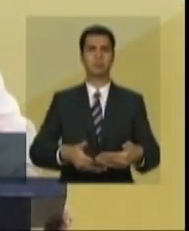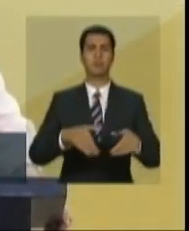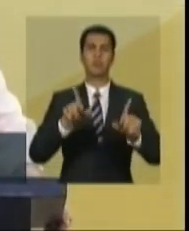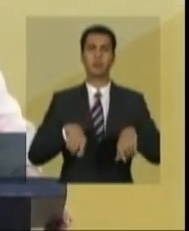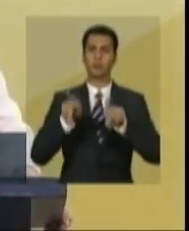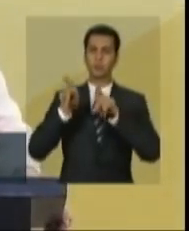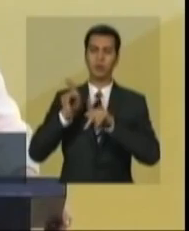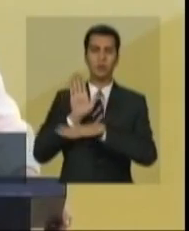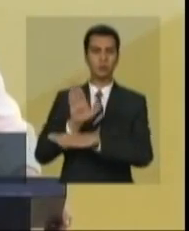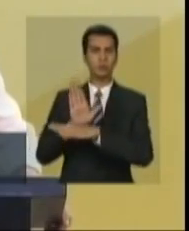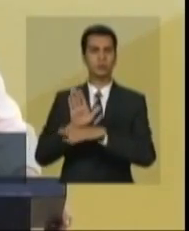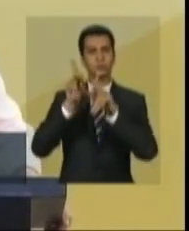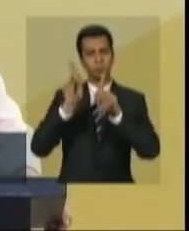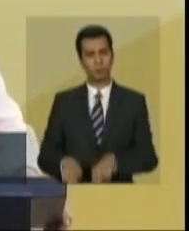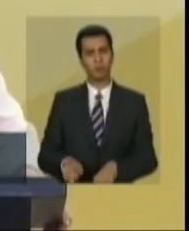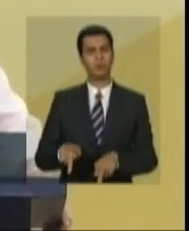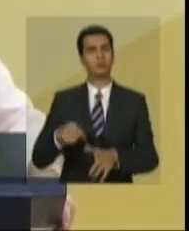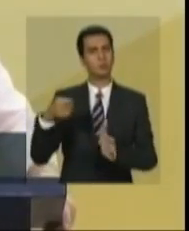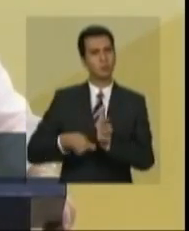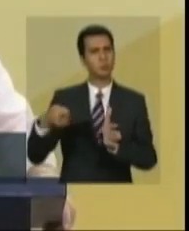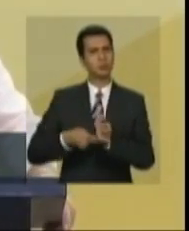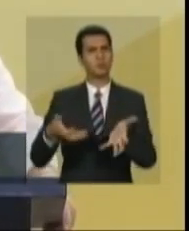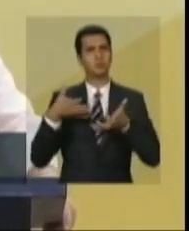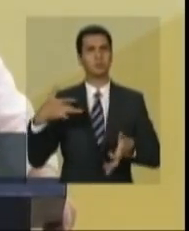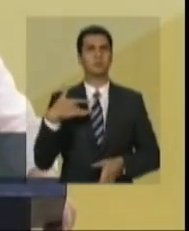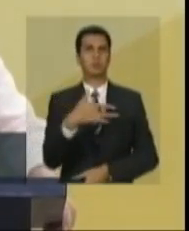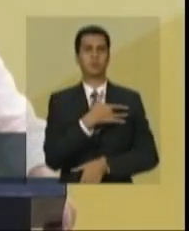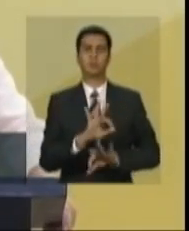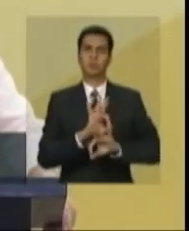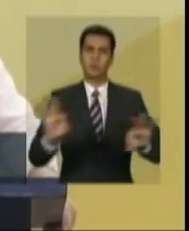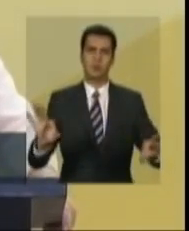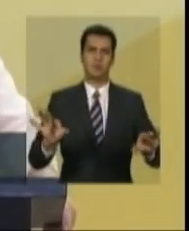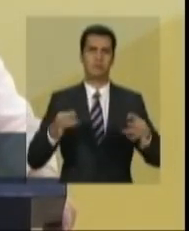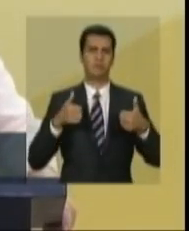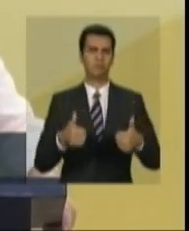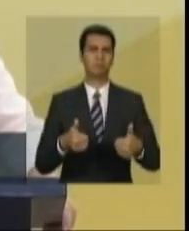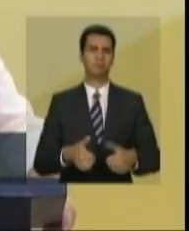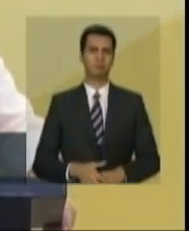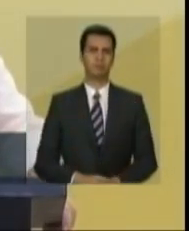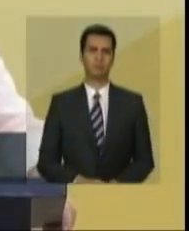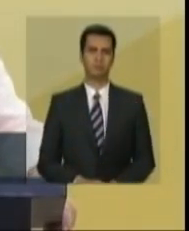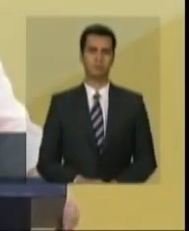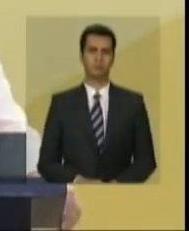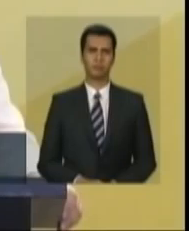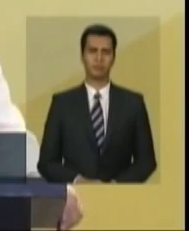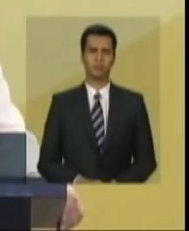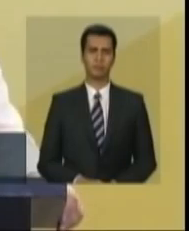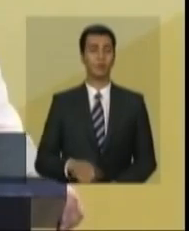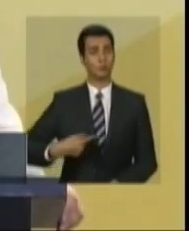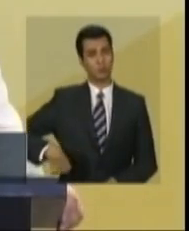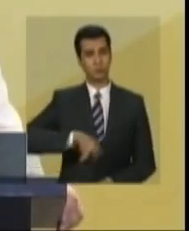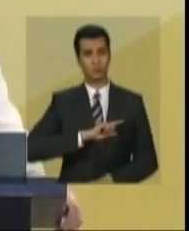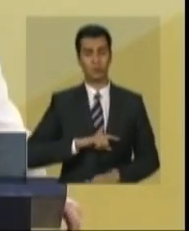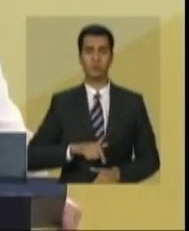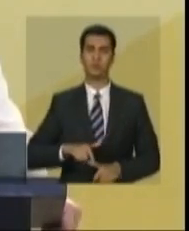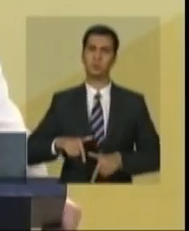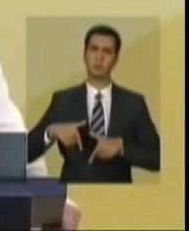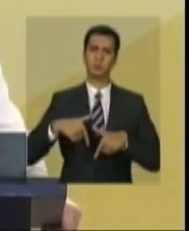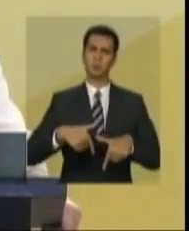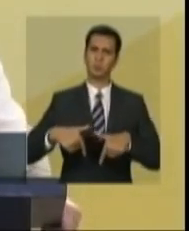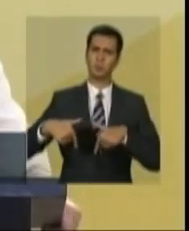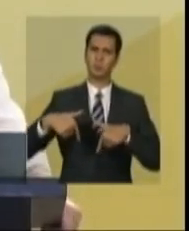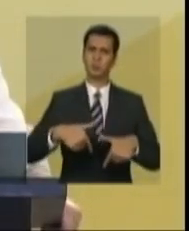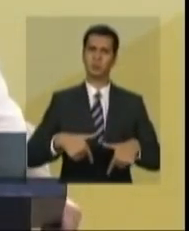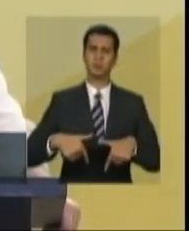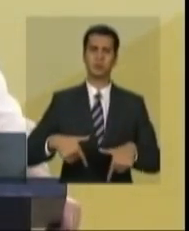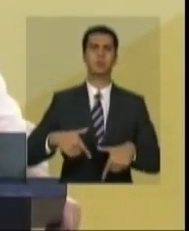a favor de uma saúde pública de qualidade. Este esforço vem sendo